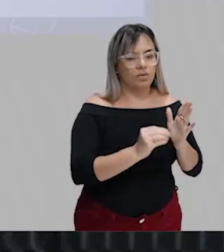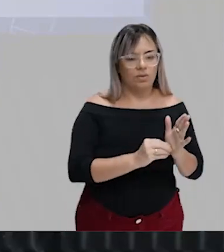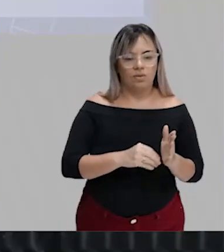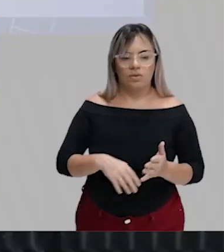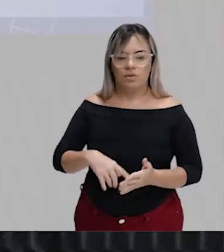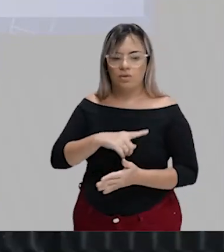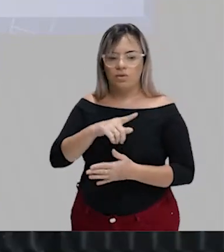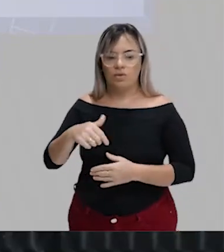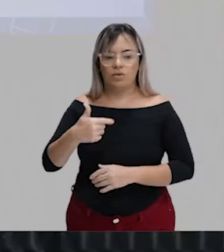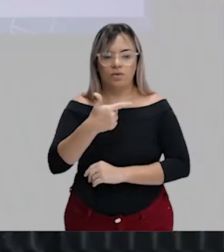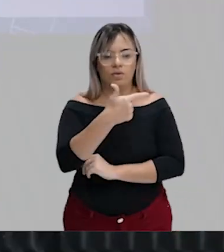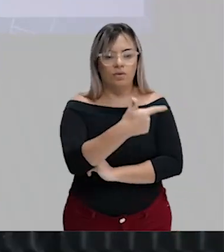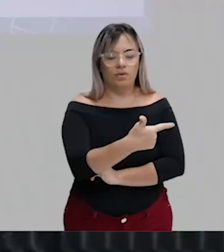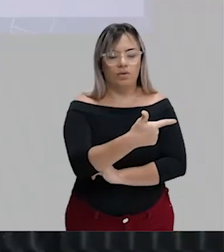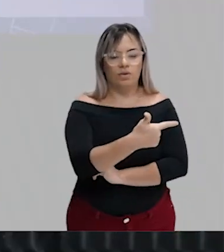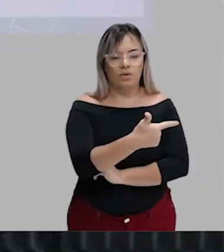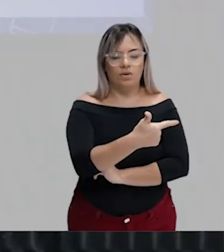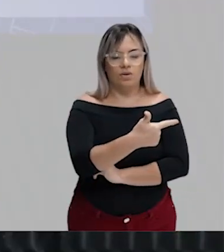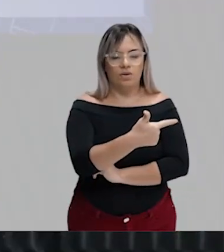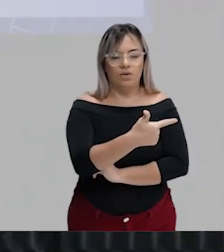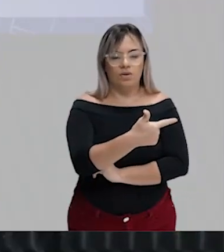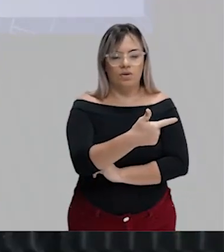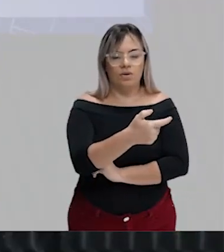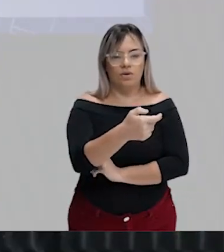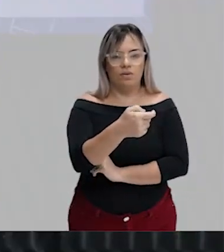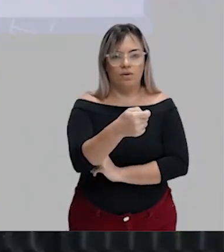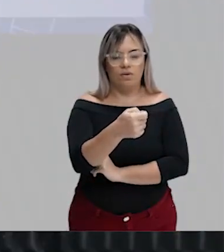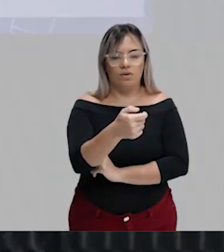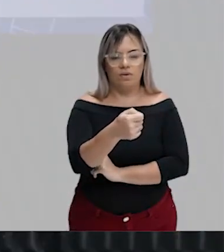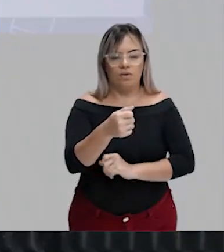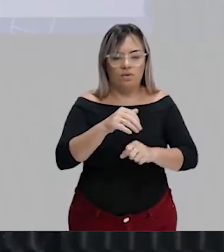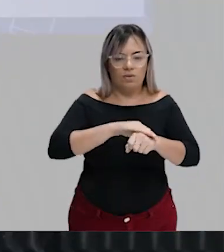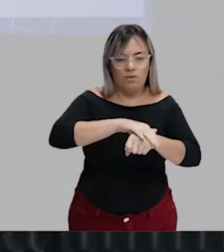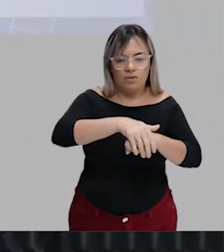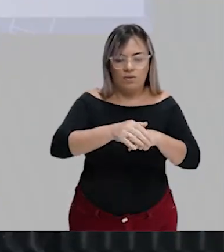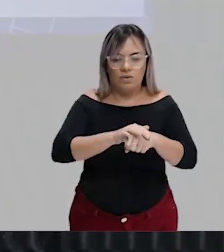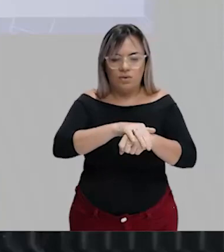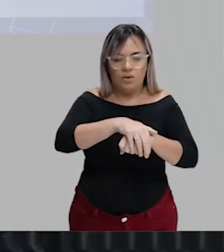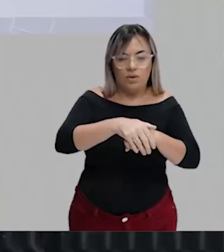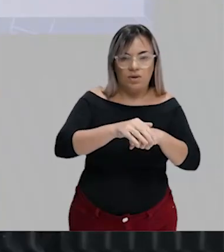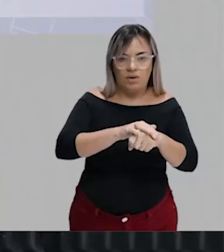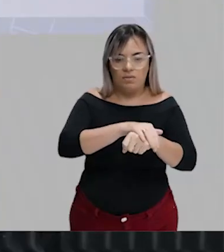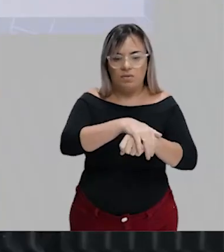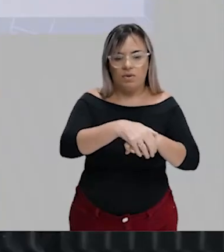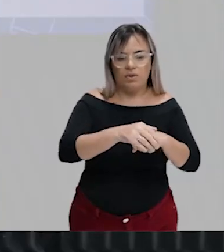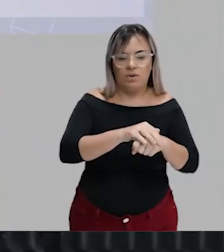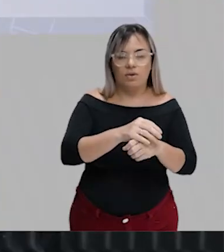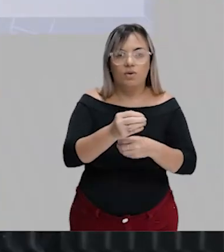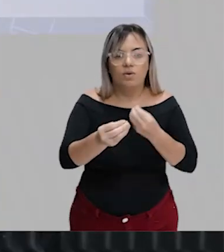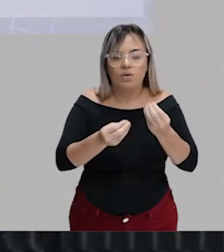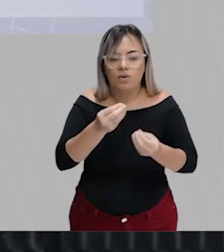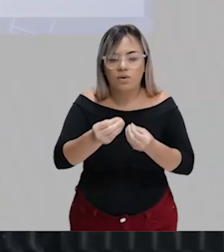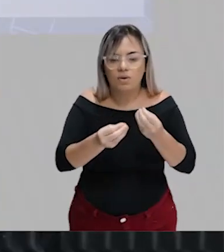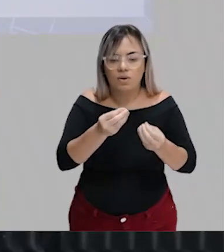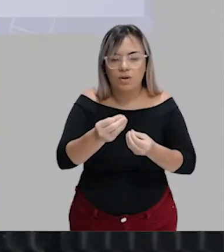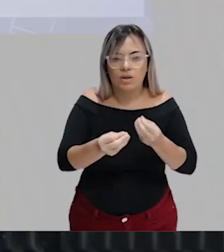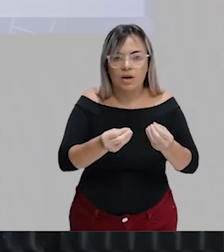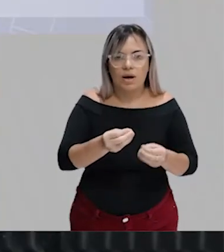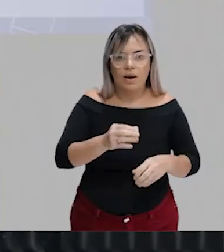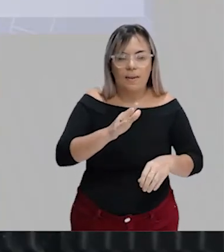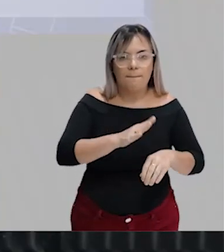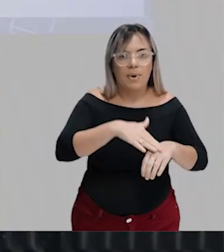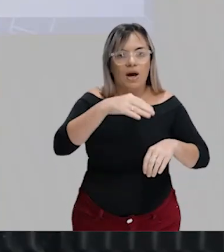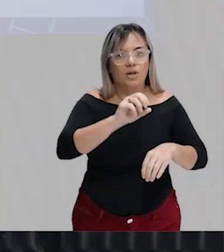fala, uma moeda bem polida, ela vai ficar mais ou menos quente do que uma moeda revestida de